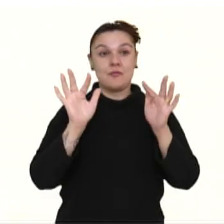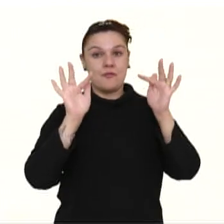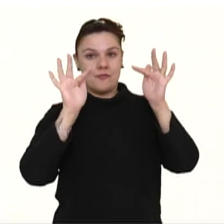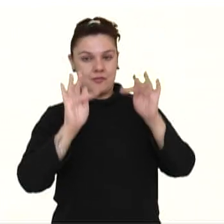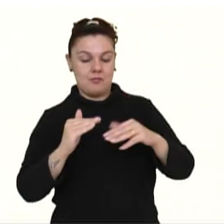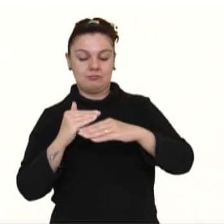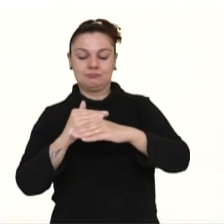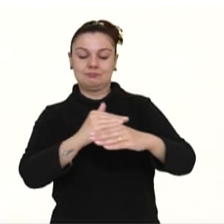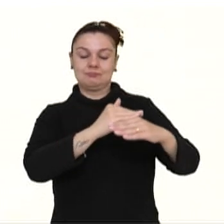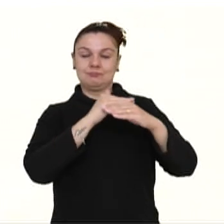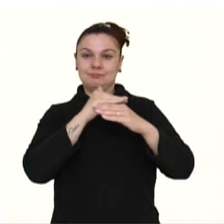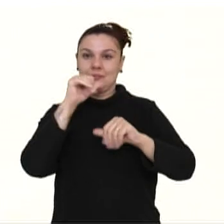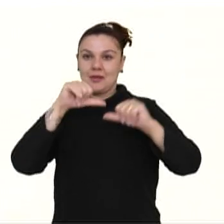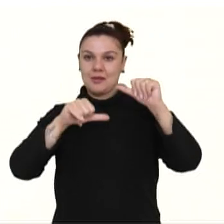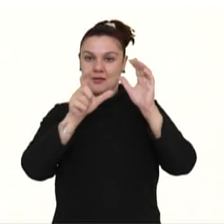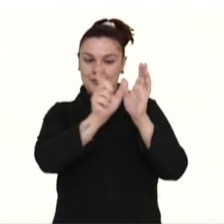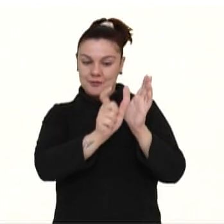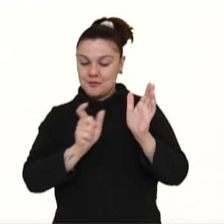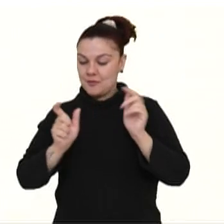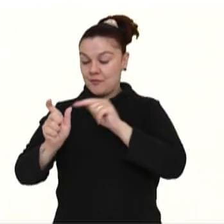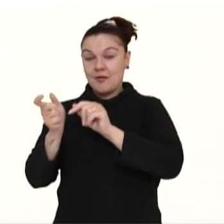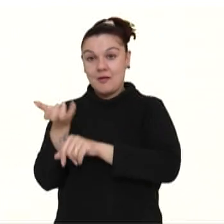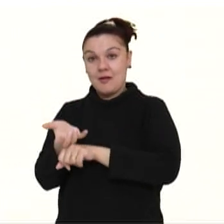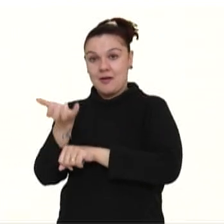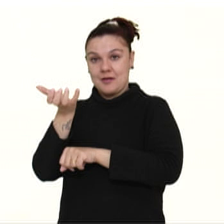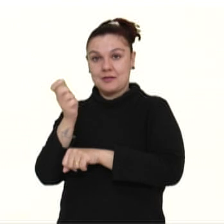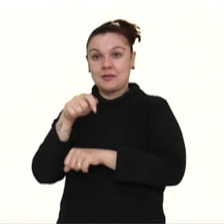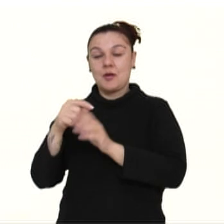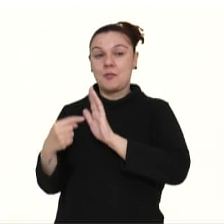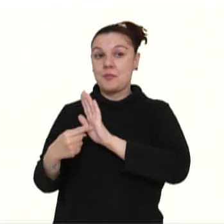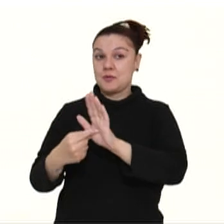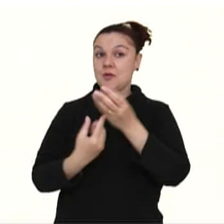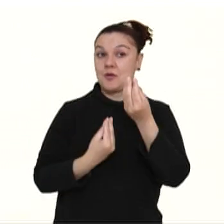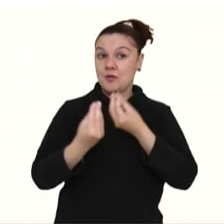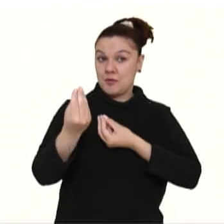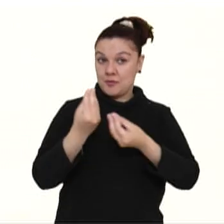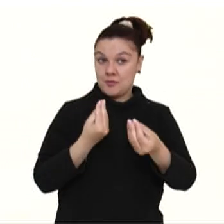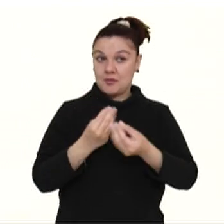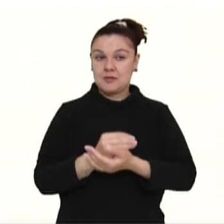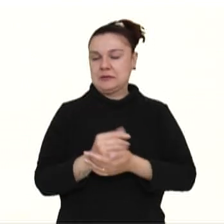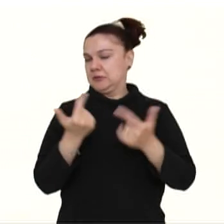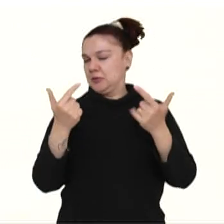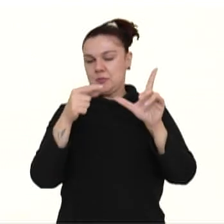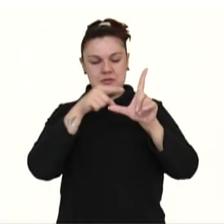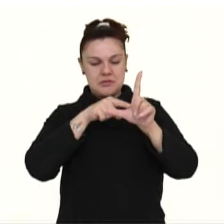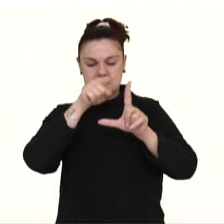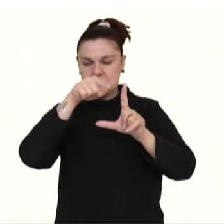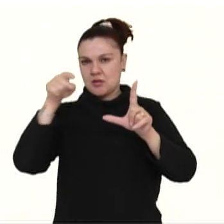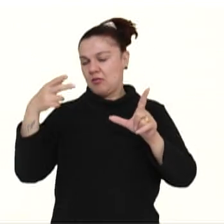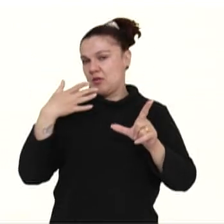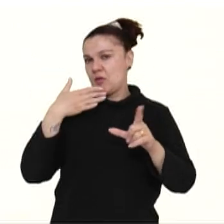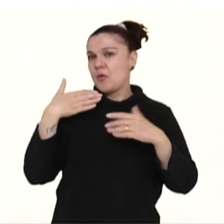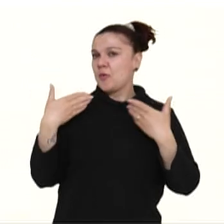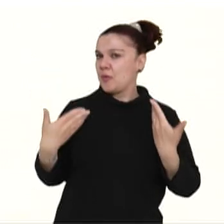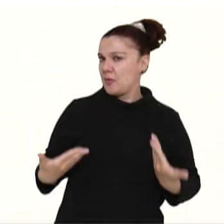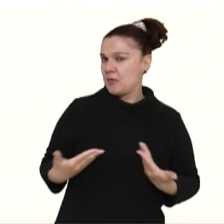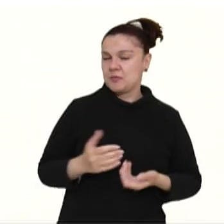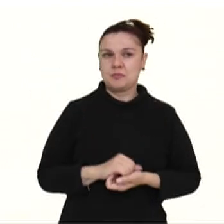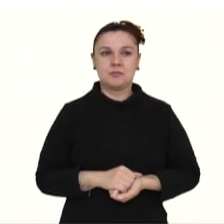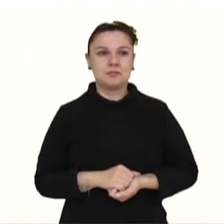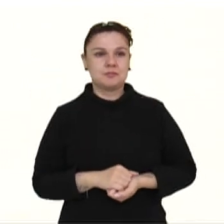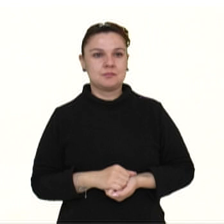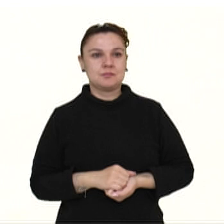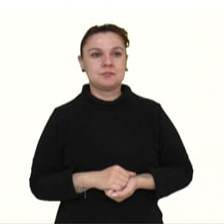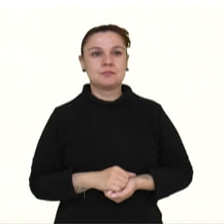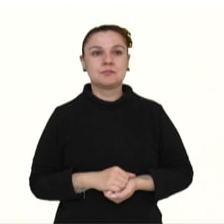equilíbrio químico, uma amostra de fase gasosa poderia ser representada, sem escala, em cores fantasias, corretamente por.